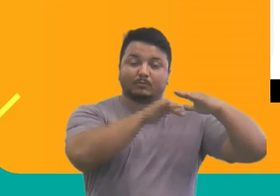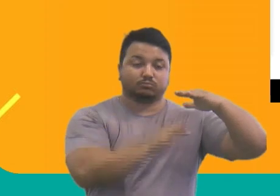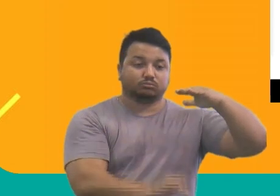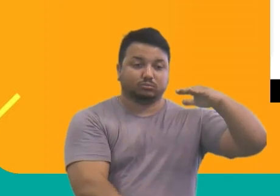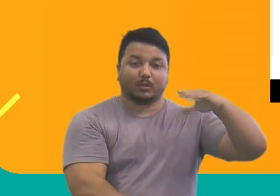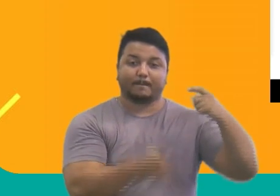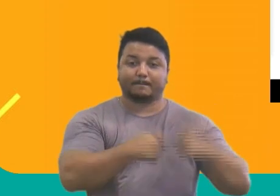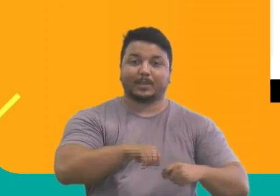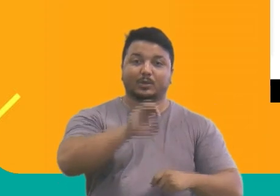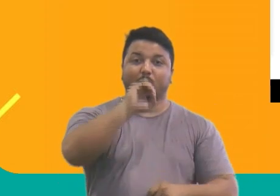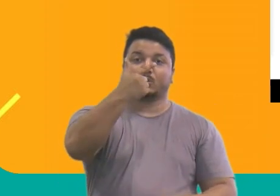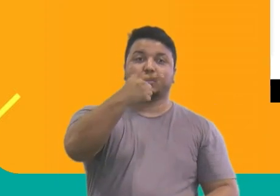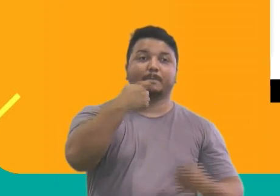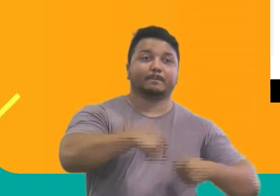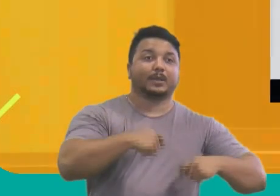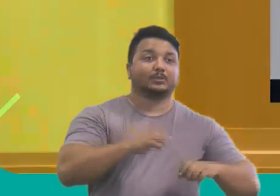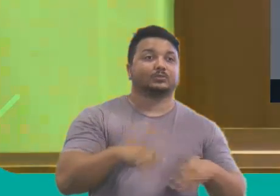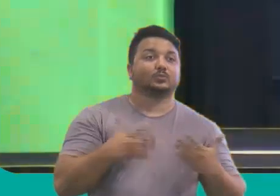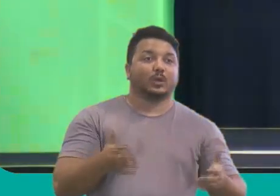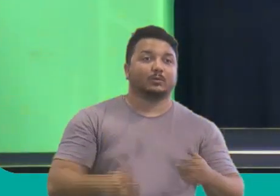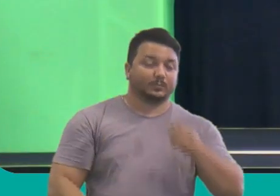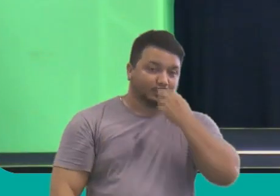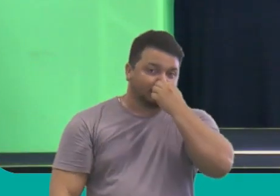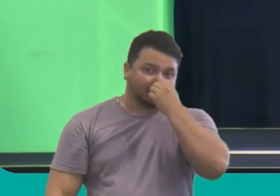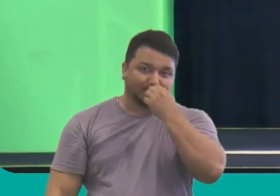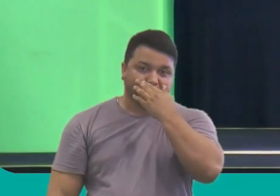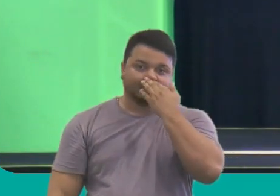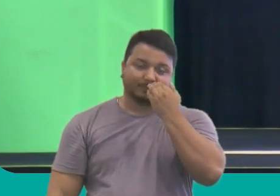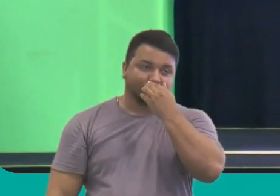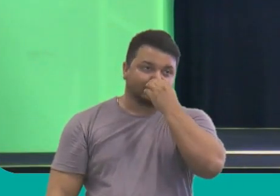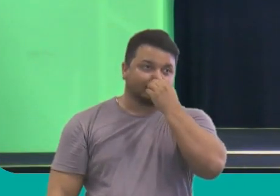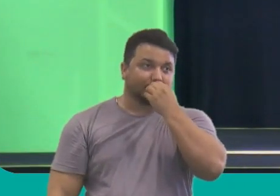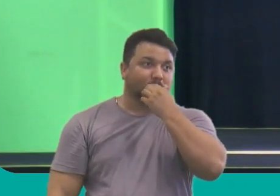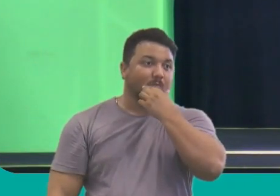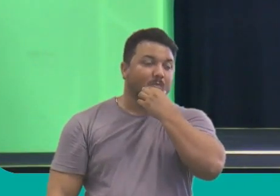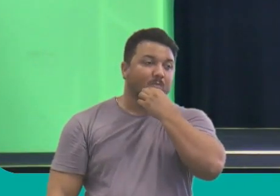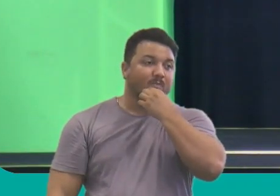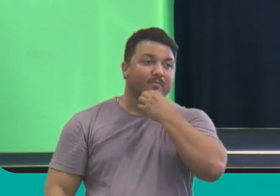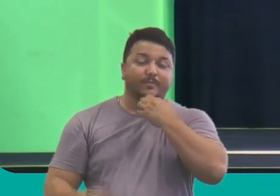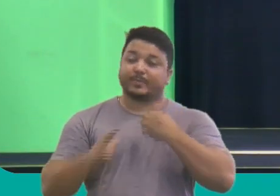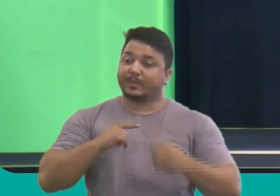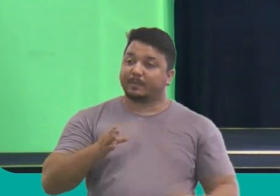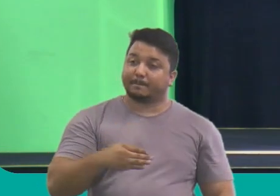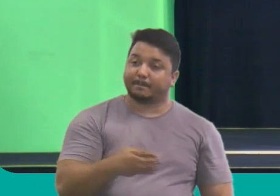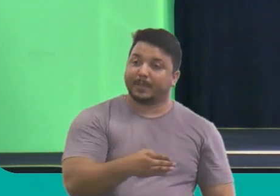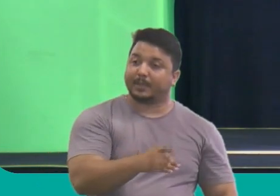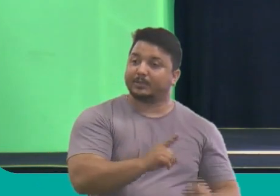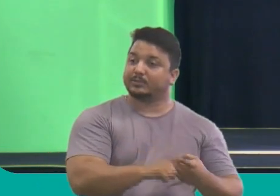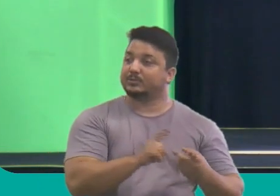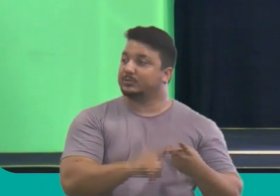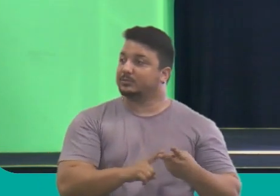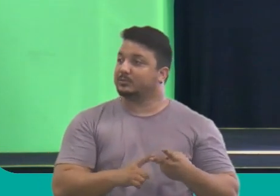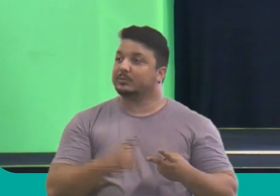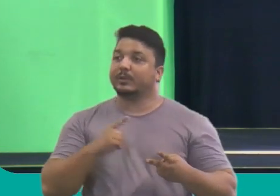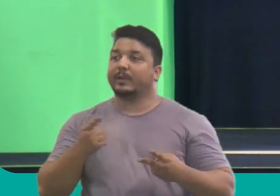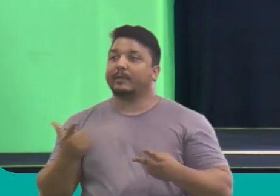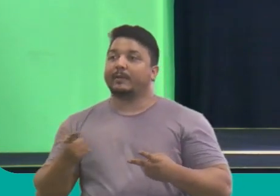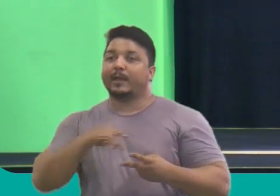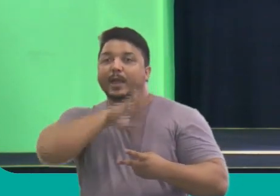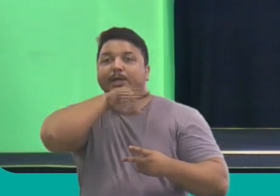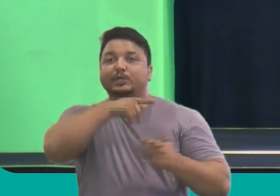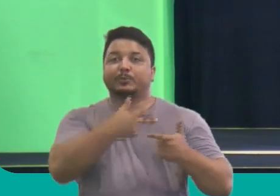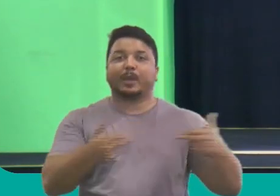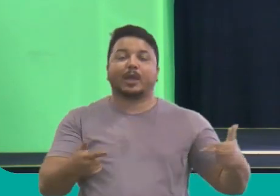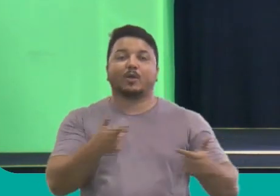que precisam desse oxigênio para sobreviver? Eu vou ter peixes, eu vou ter outros